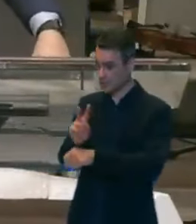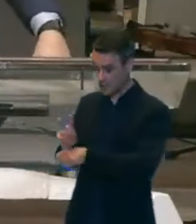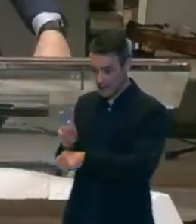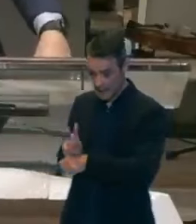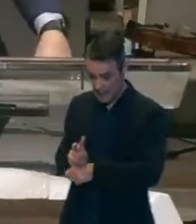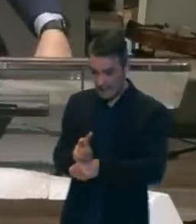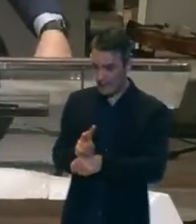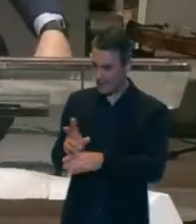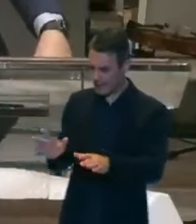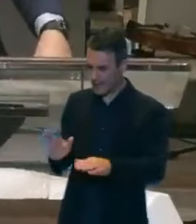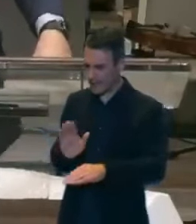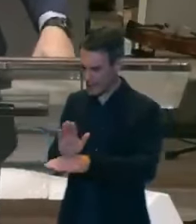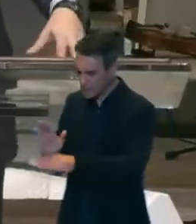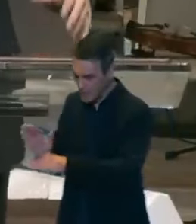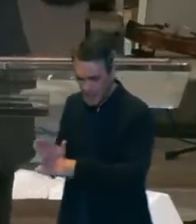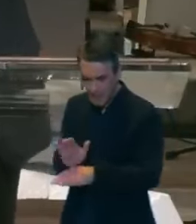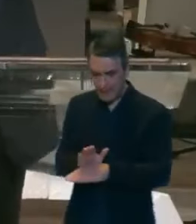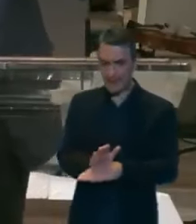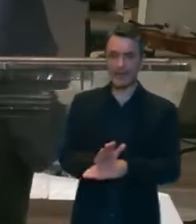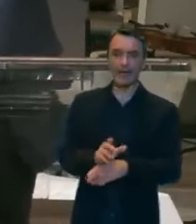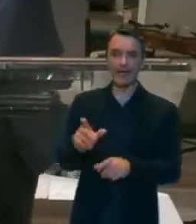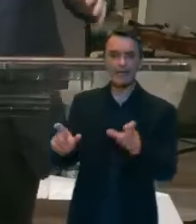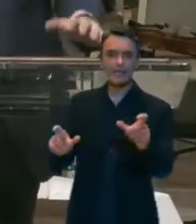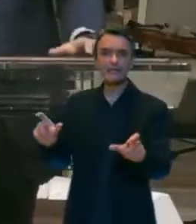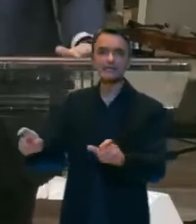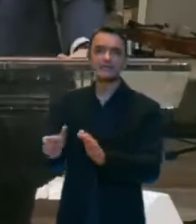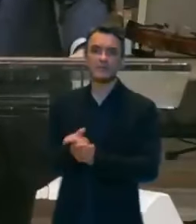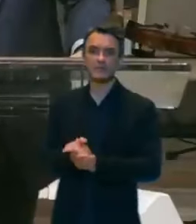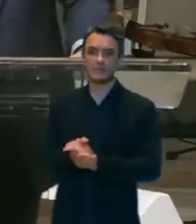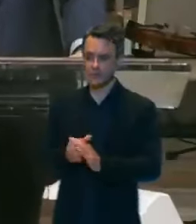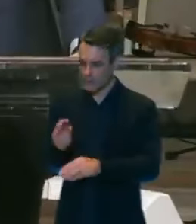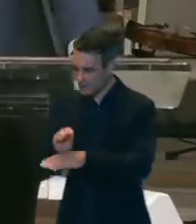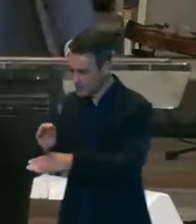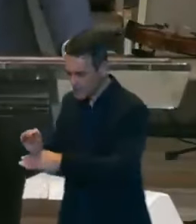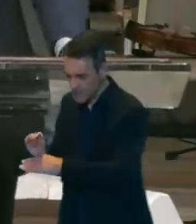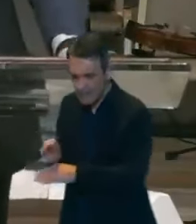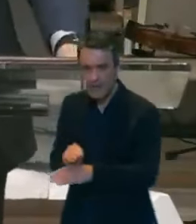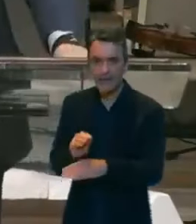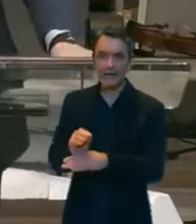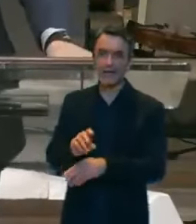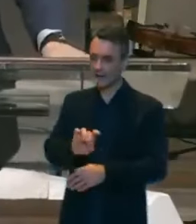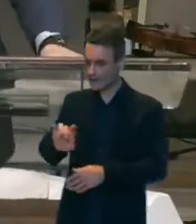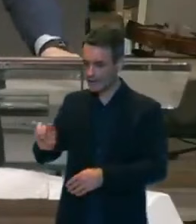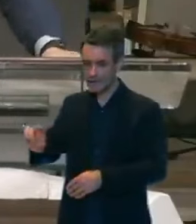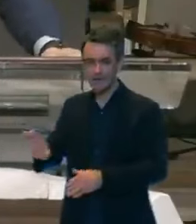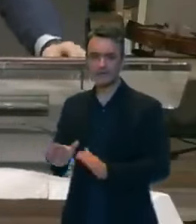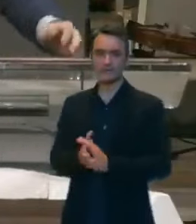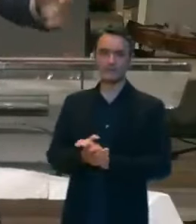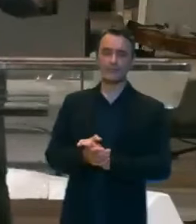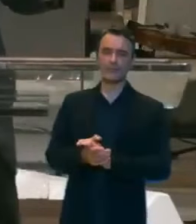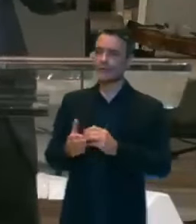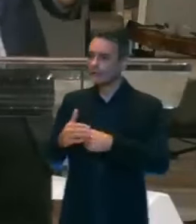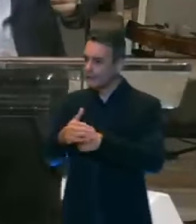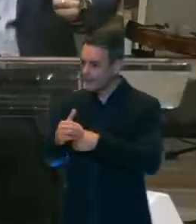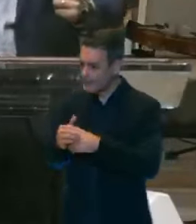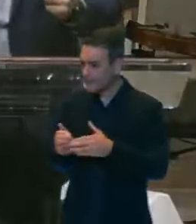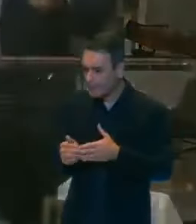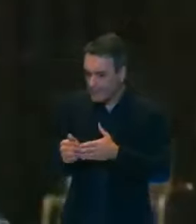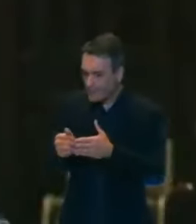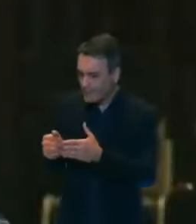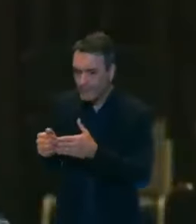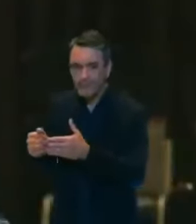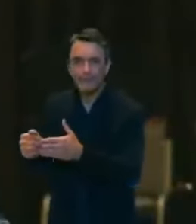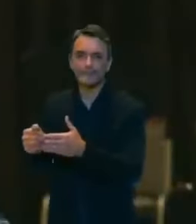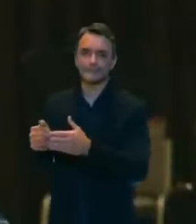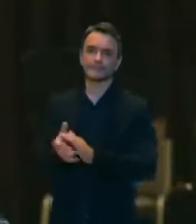os carregará no colo. Os que amamentam ele guiará mansamente. Agora ele começa a falar